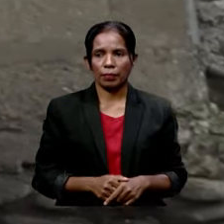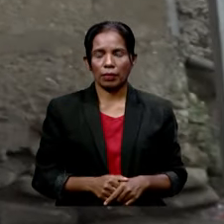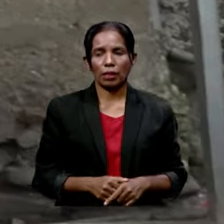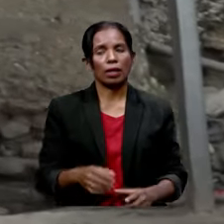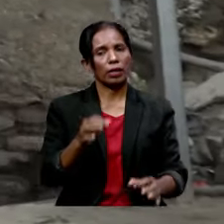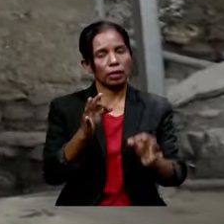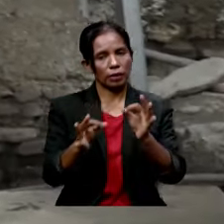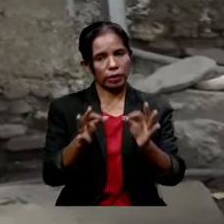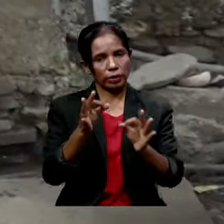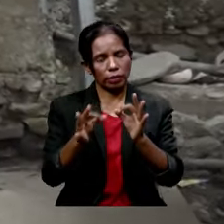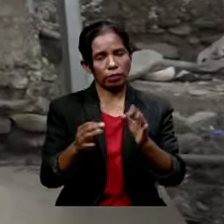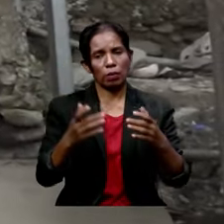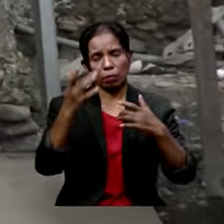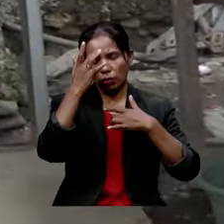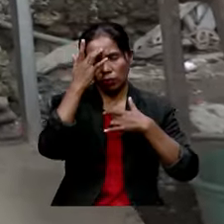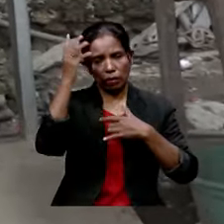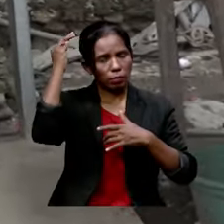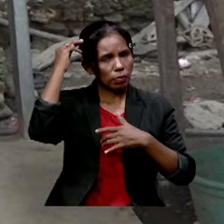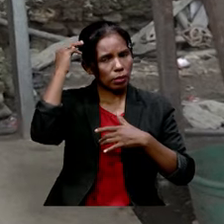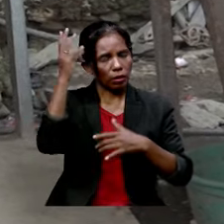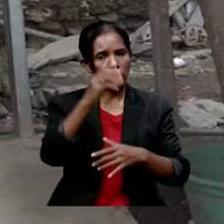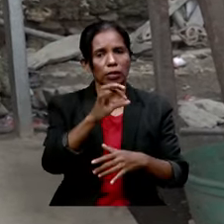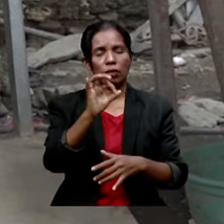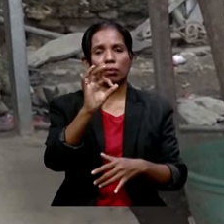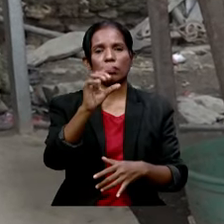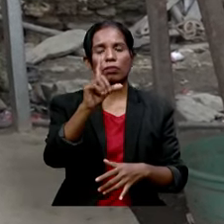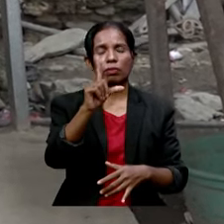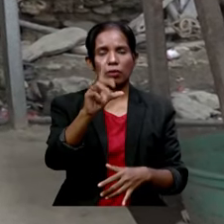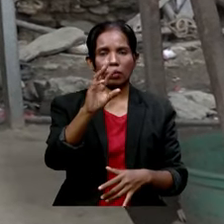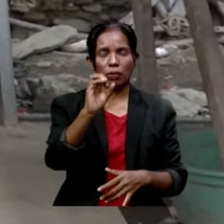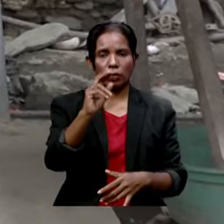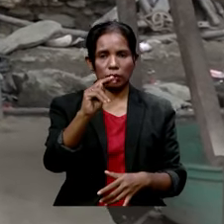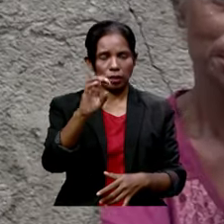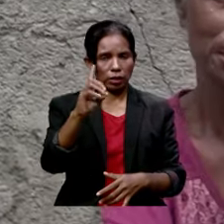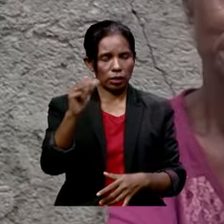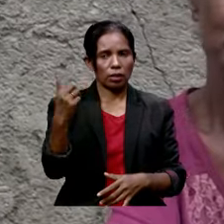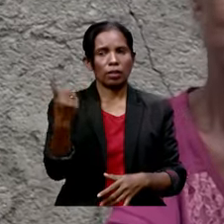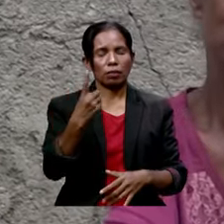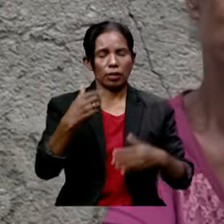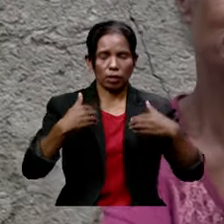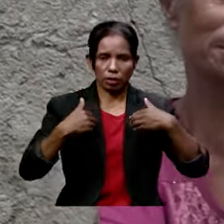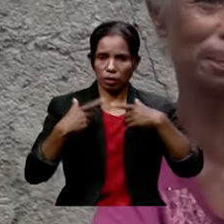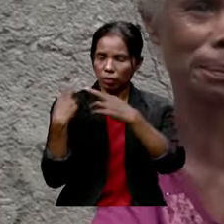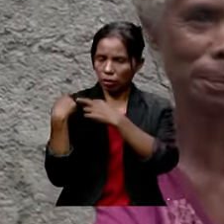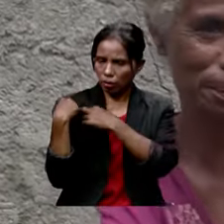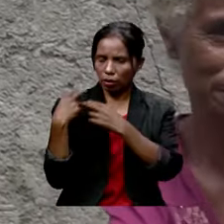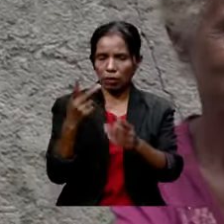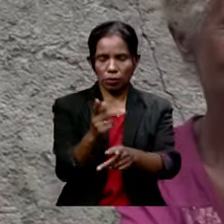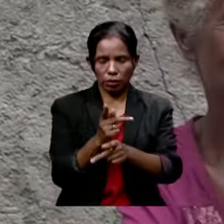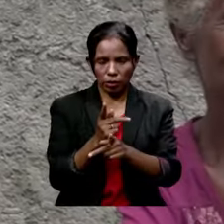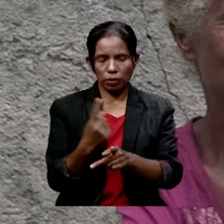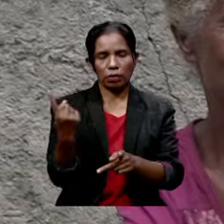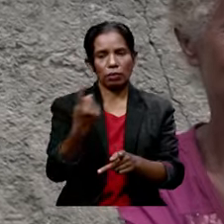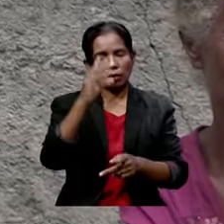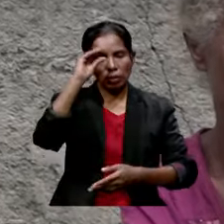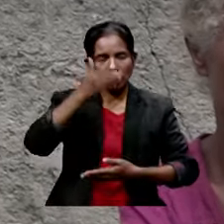Mas que o condição moras mental, Florinda na fatin iha responsabilidade hodi tau matang no kuida na fatin on mani de